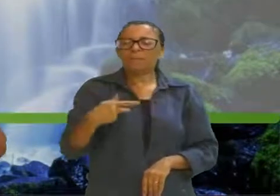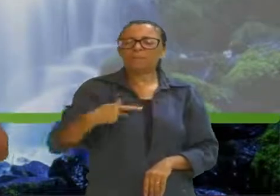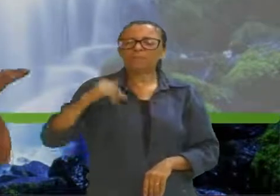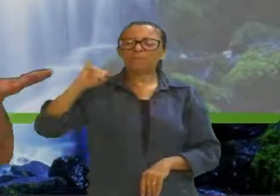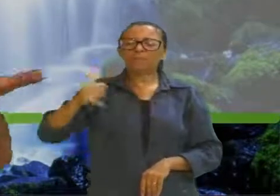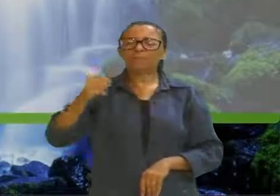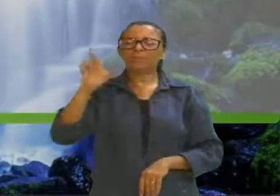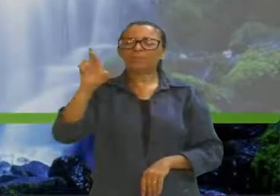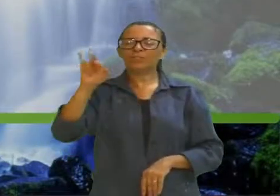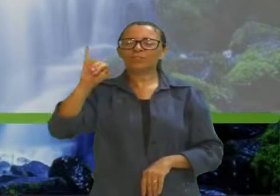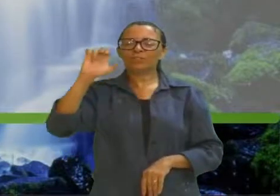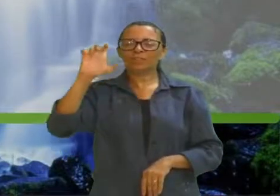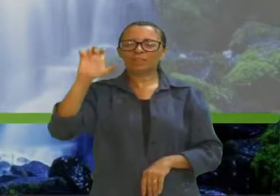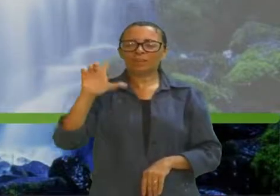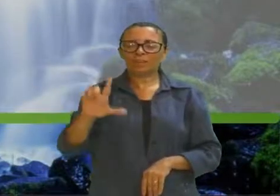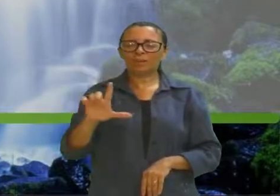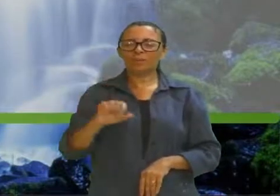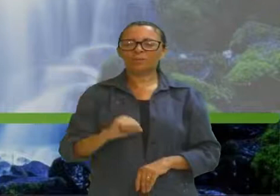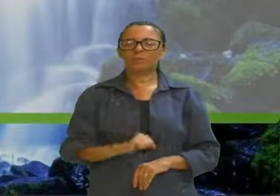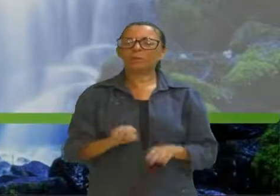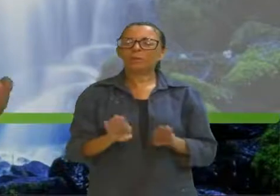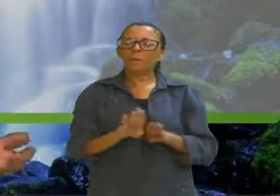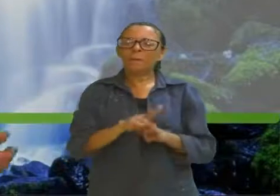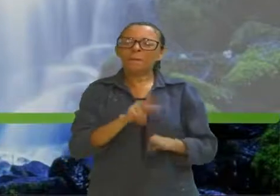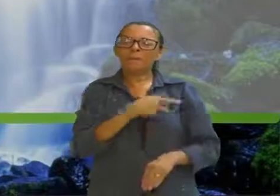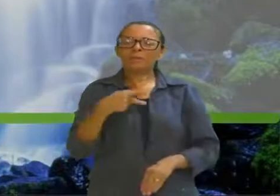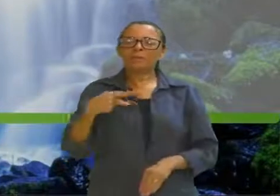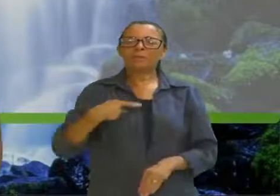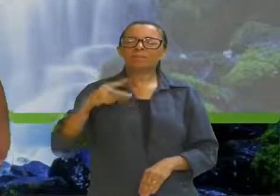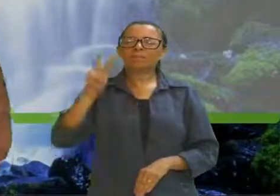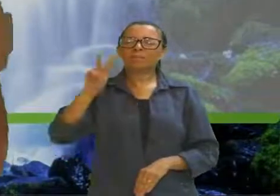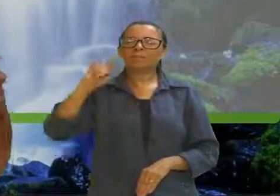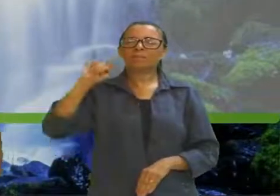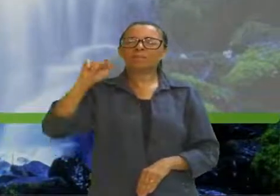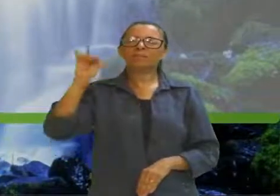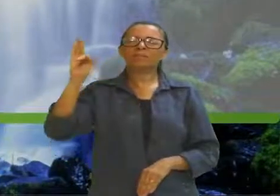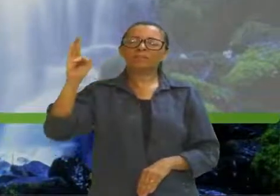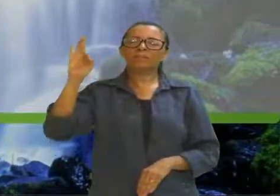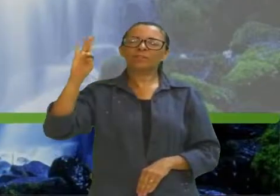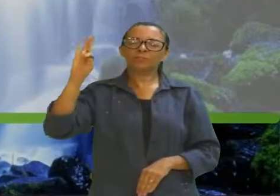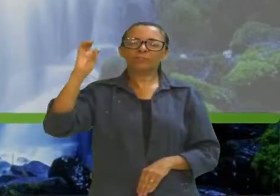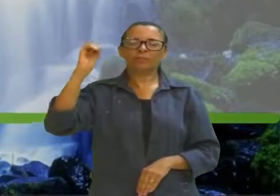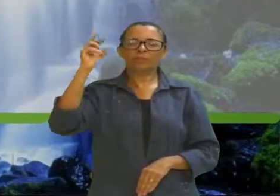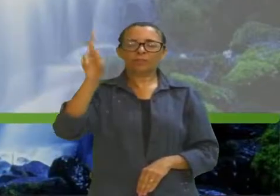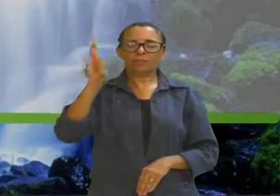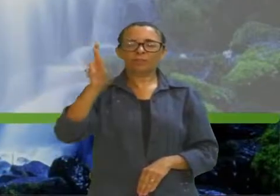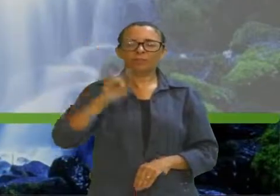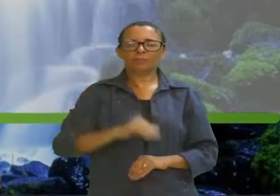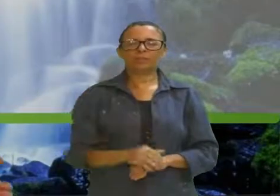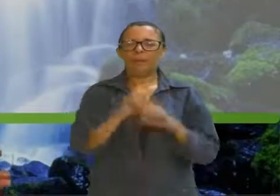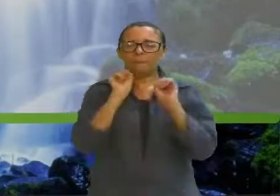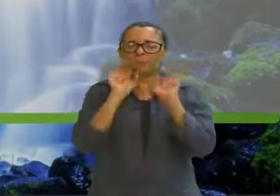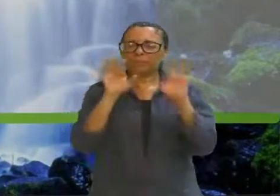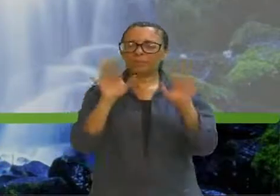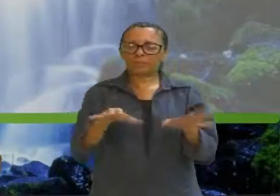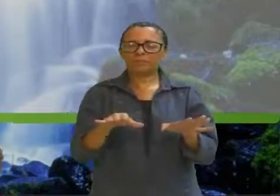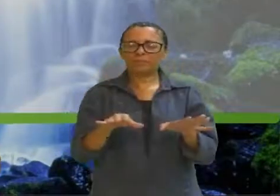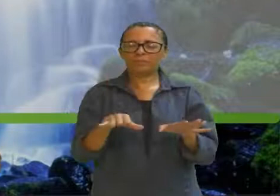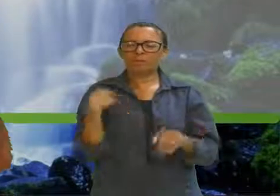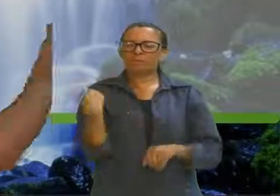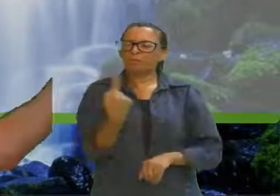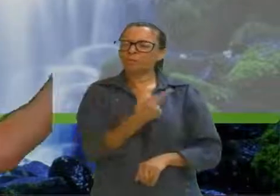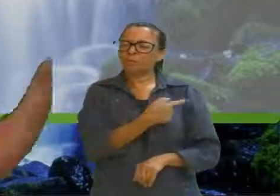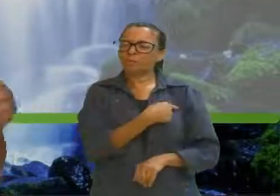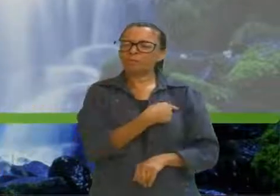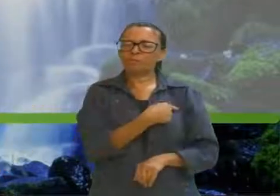que o Senhor possa abençoar todos os nossos pastores e familiares e todos os irmãos que estão aqui presentes na live e aqueles que